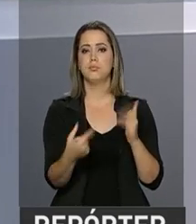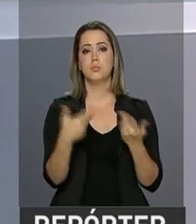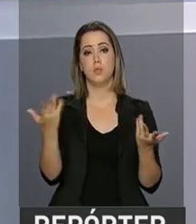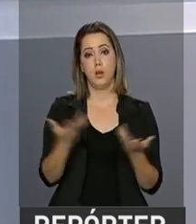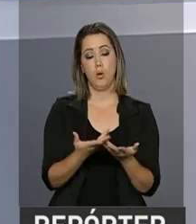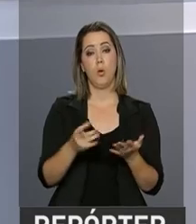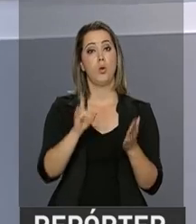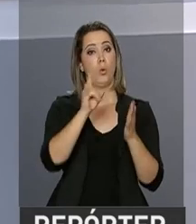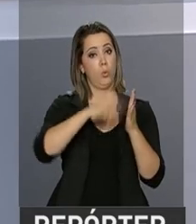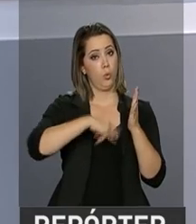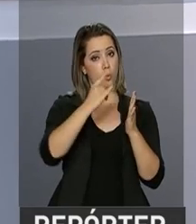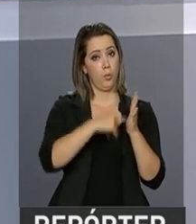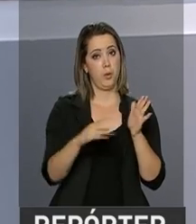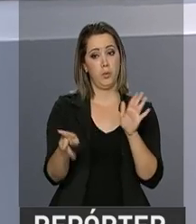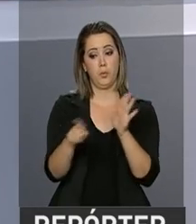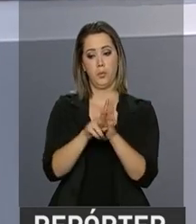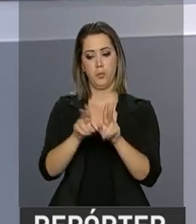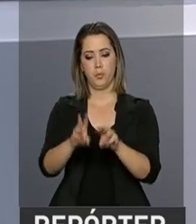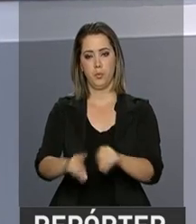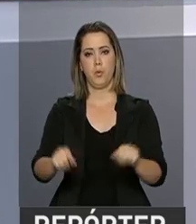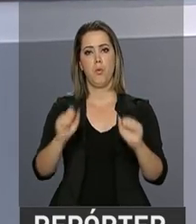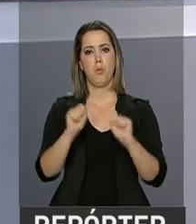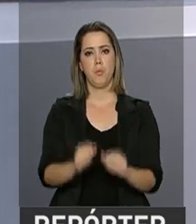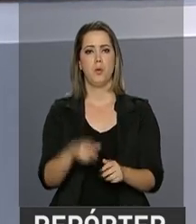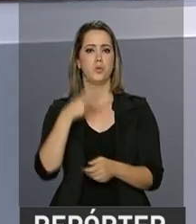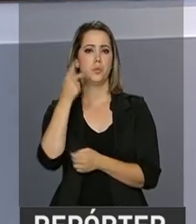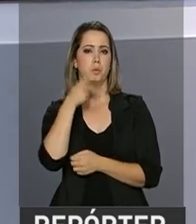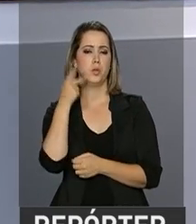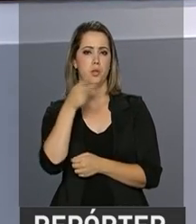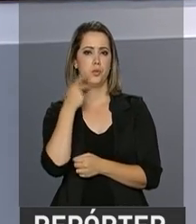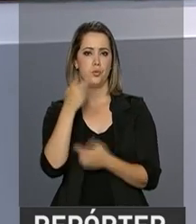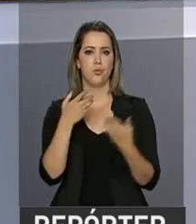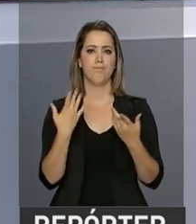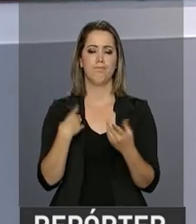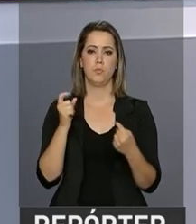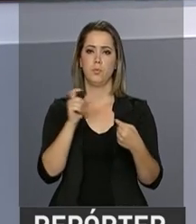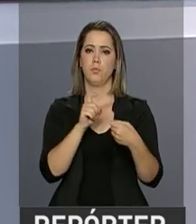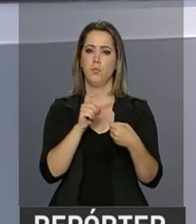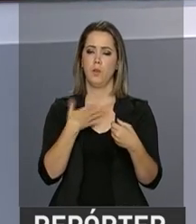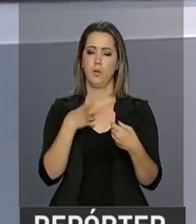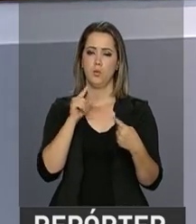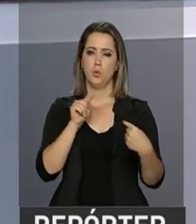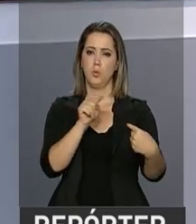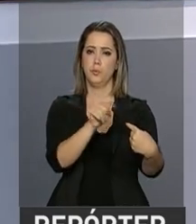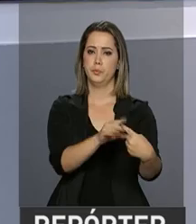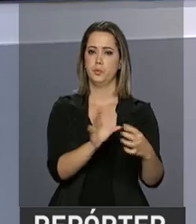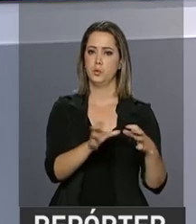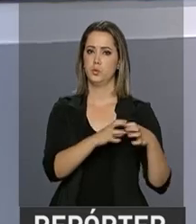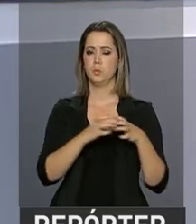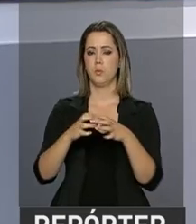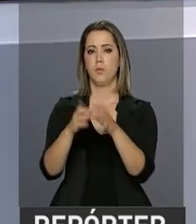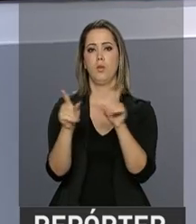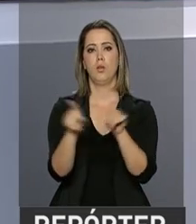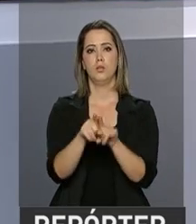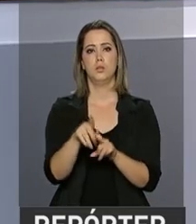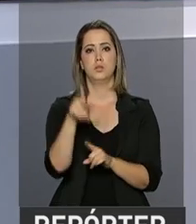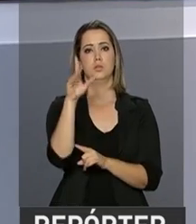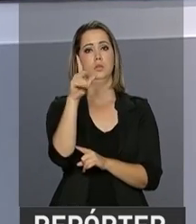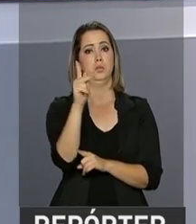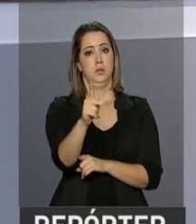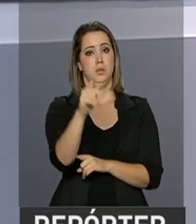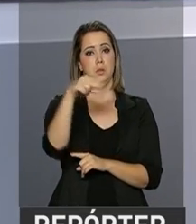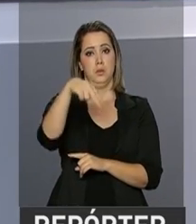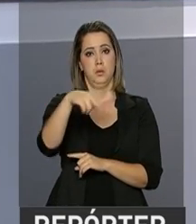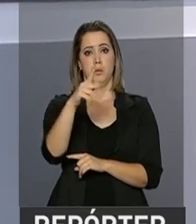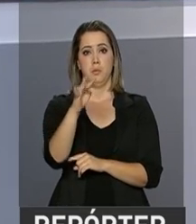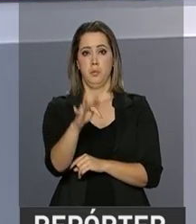Terra em mãos quem mora no campo vai ter acesso a políticas públicas voltadas ao setor como o programa nacional de fortalecimento da Agricultura